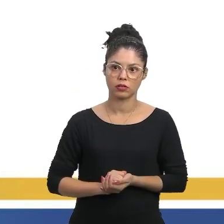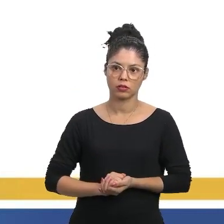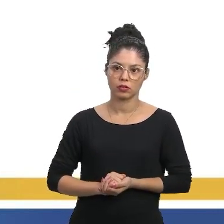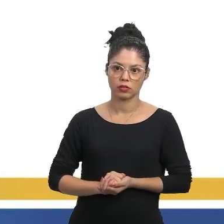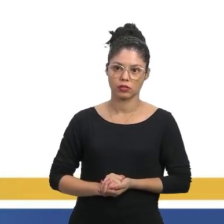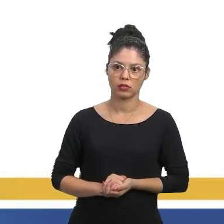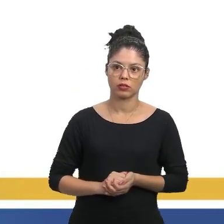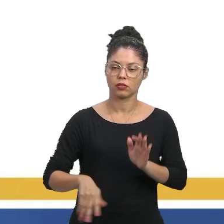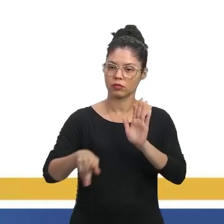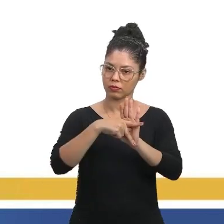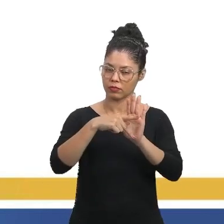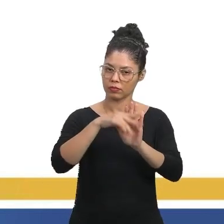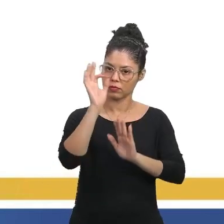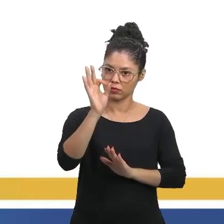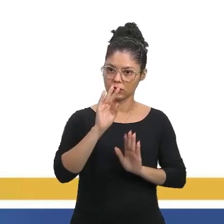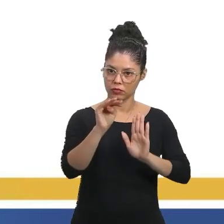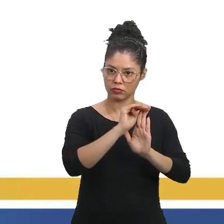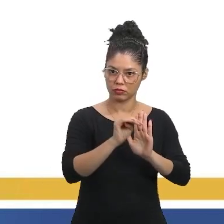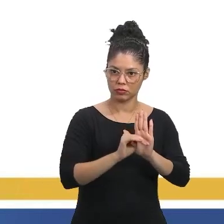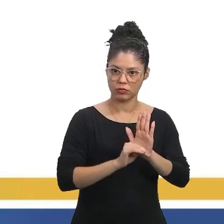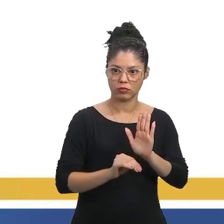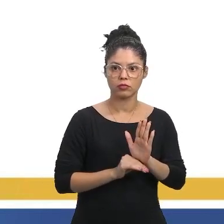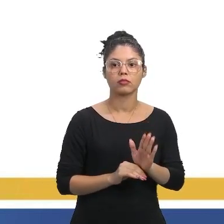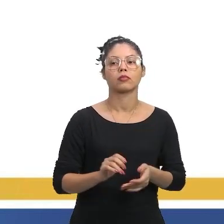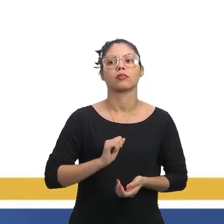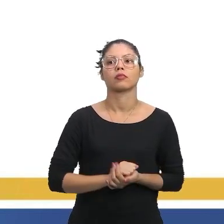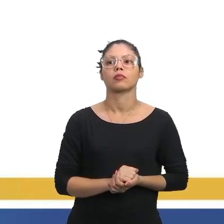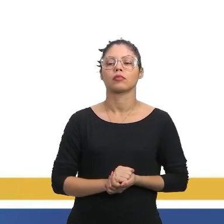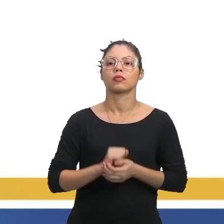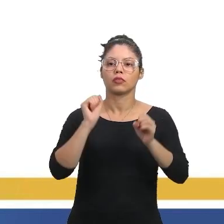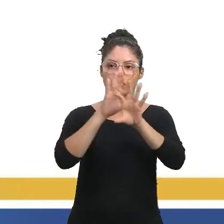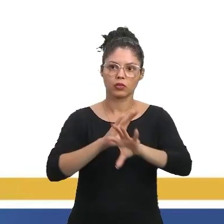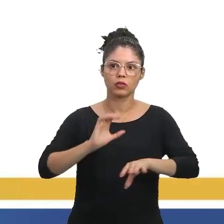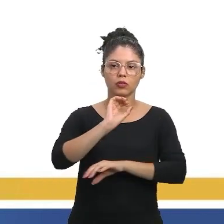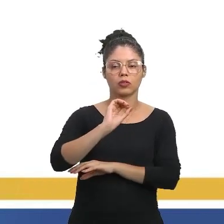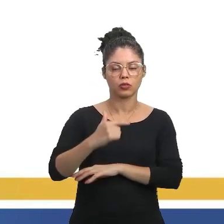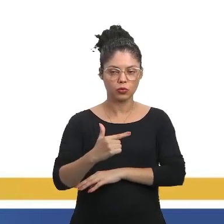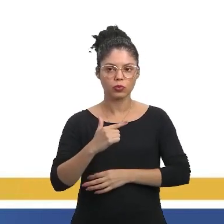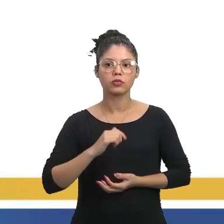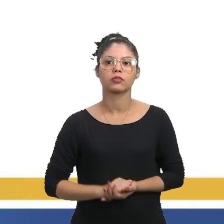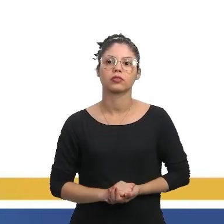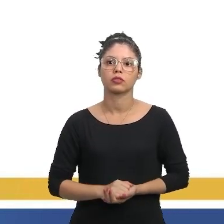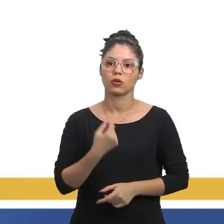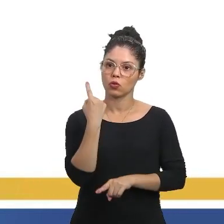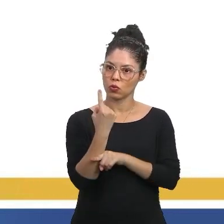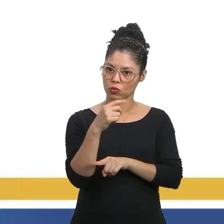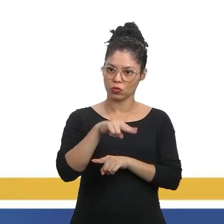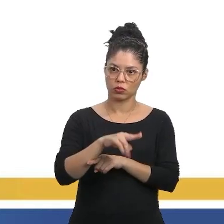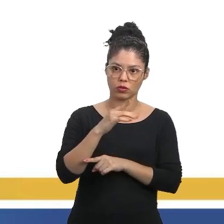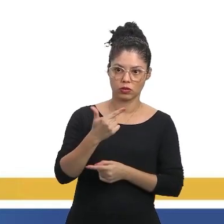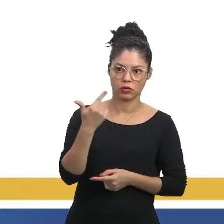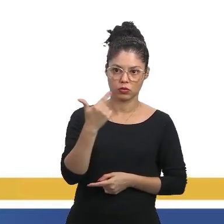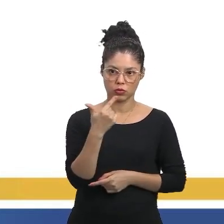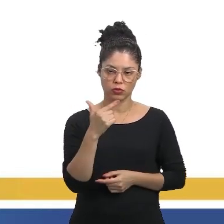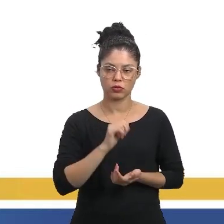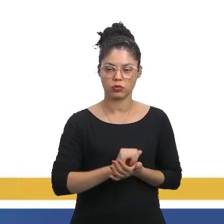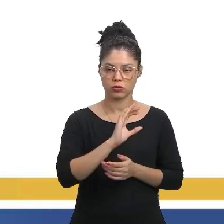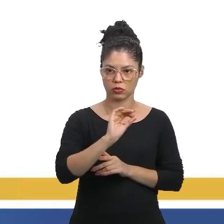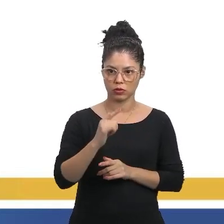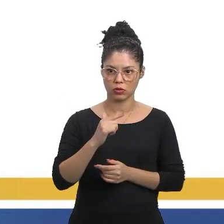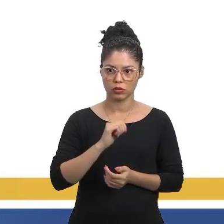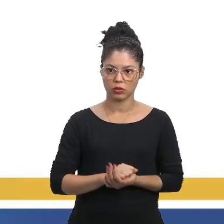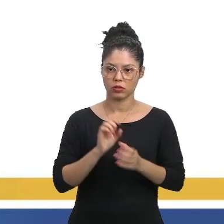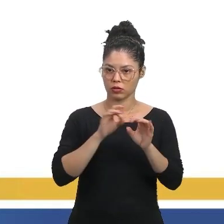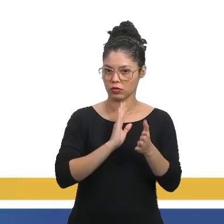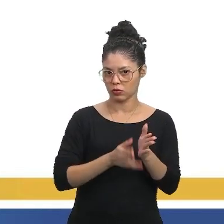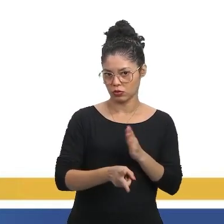as proporções. Existe um átomo de oxigênio para 2 de hidrogênio, 1 de nitrogênio para 2 de oxigênio, e